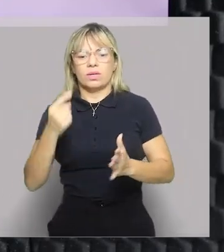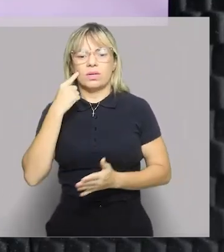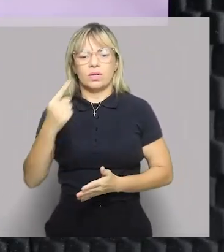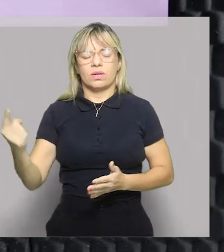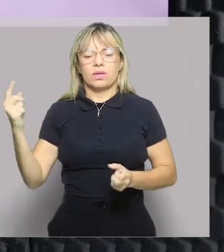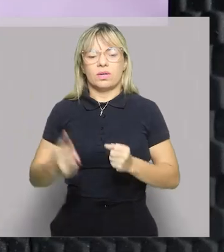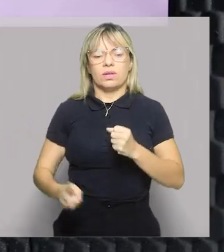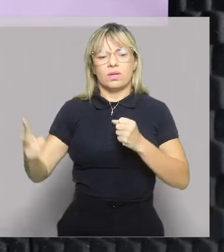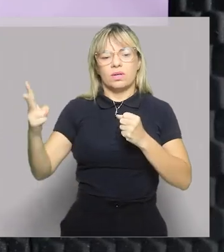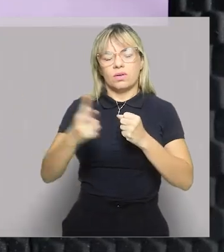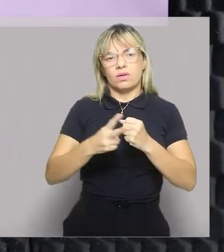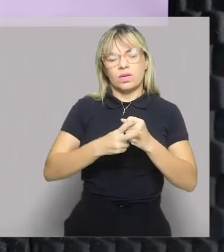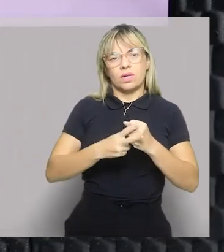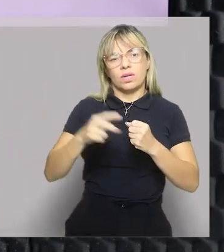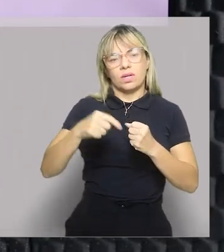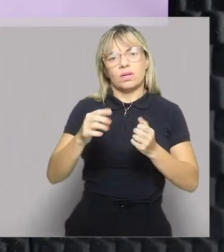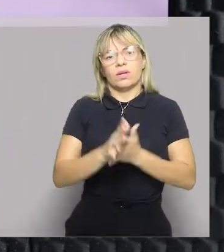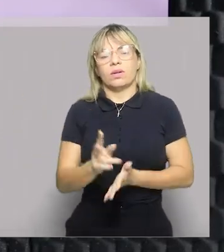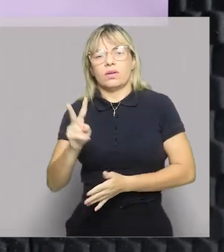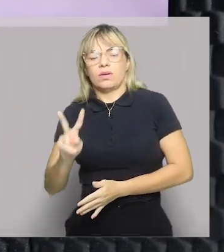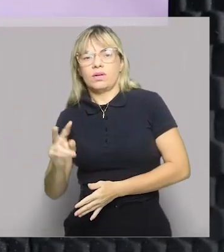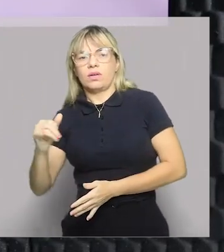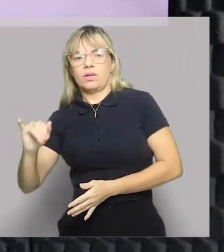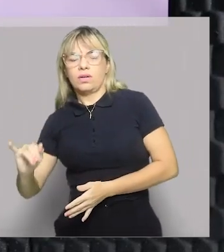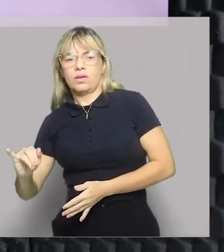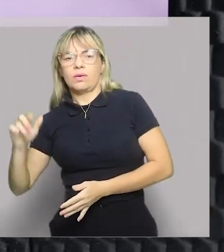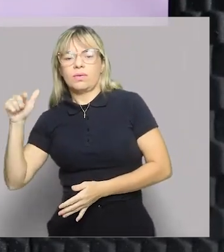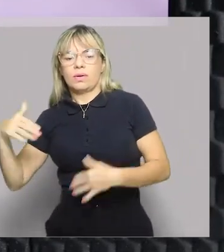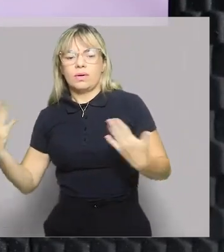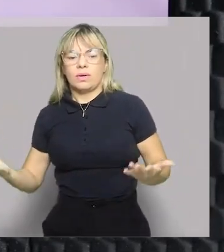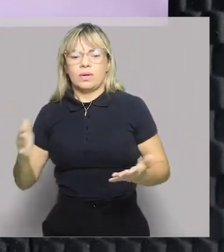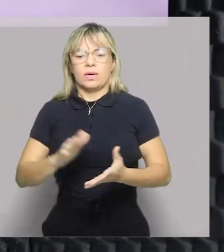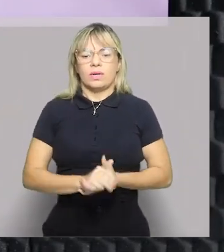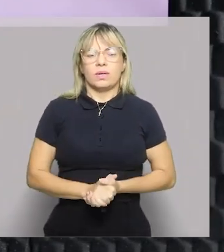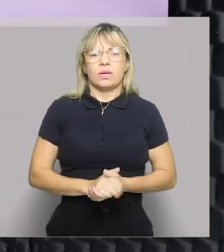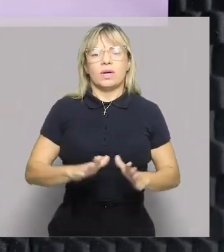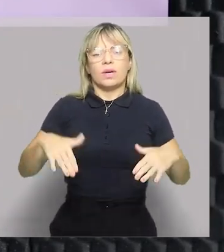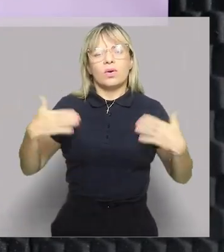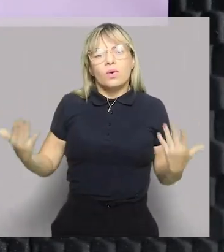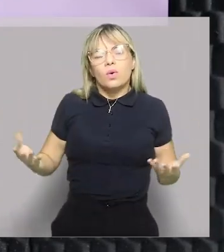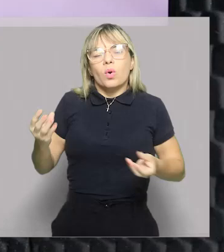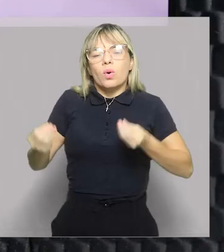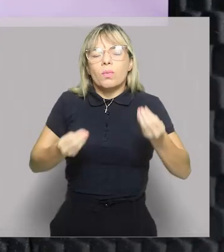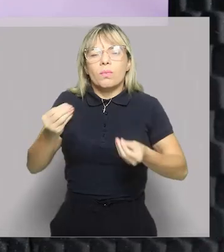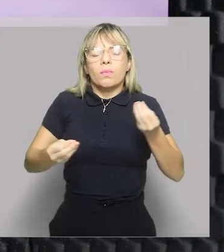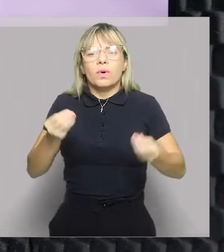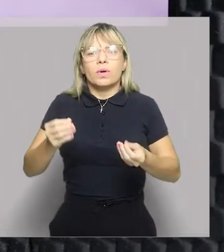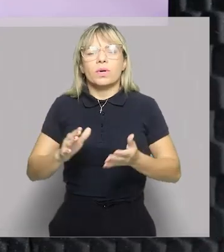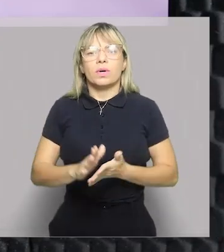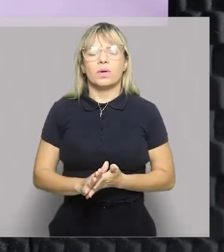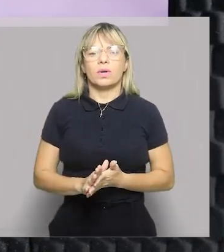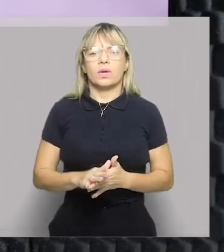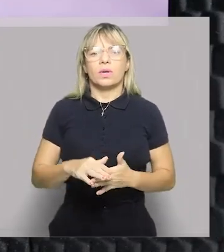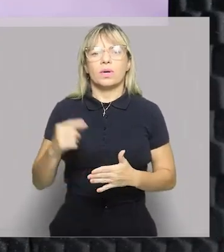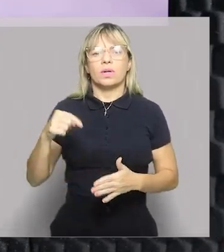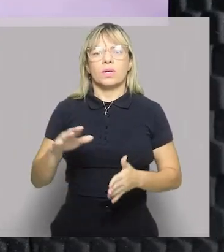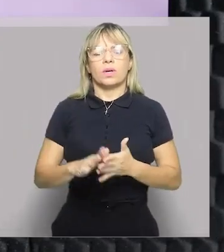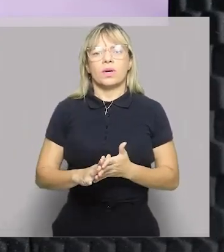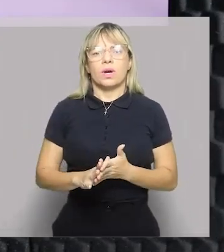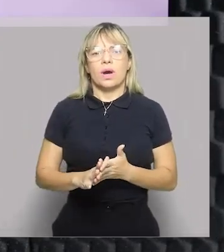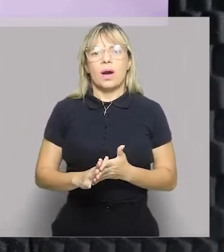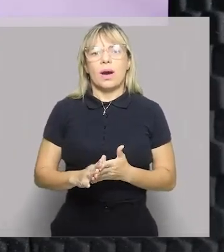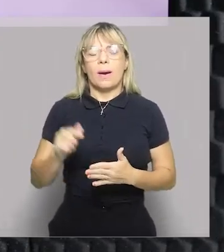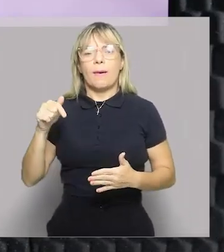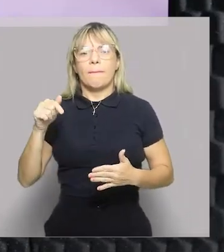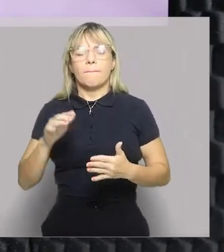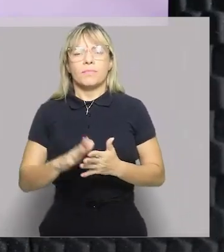verbo intransitivo, tá? Eles estavam passeando pela rua. Na frase, eles estavam passeando